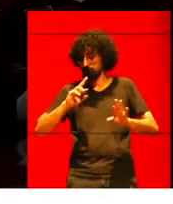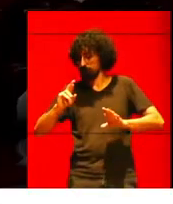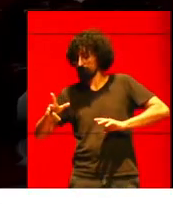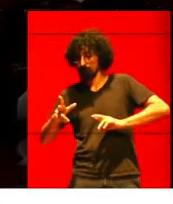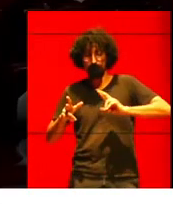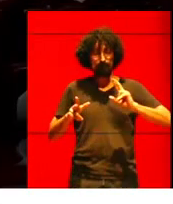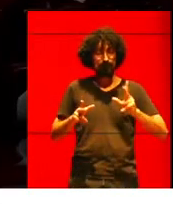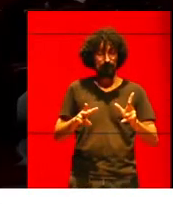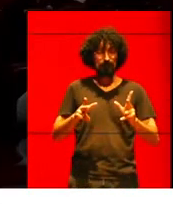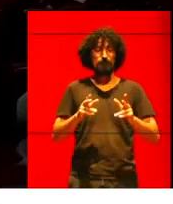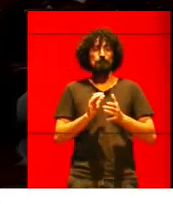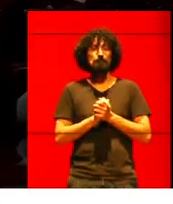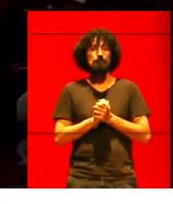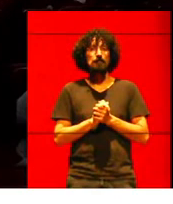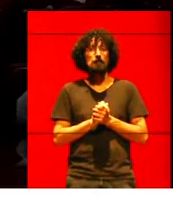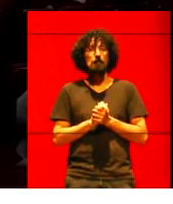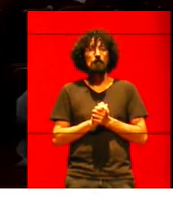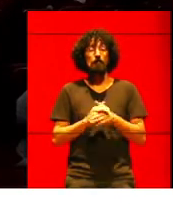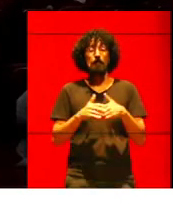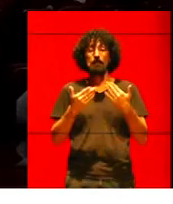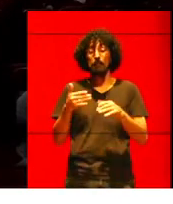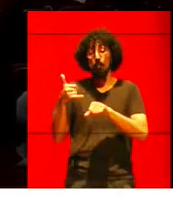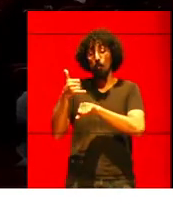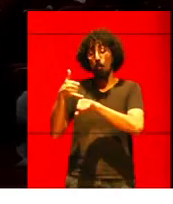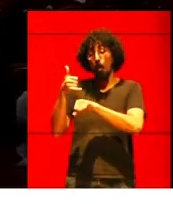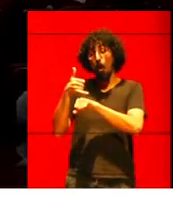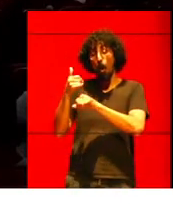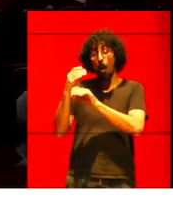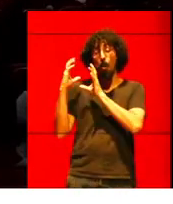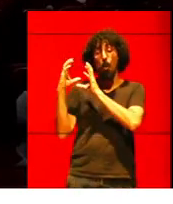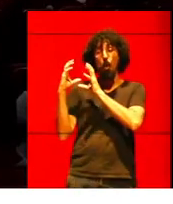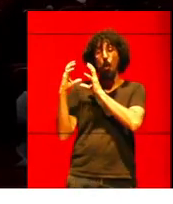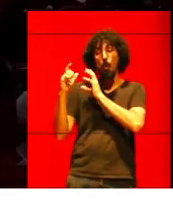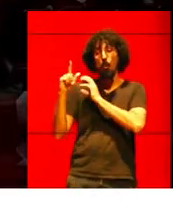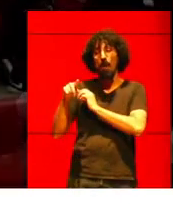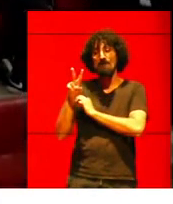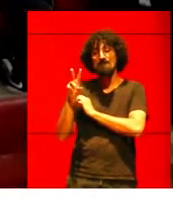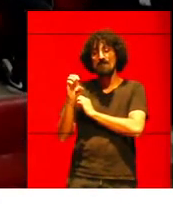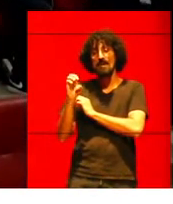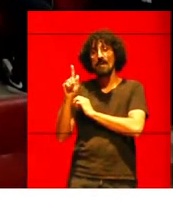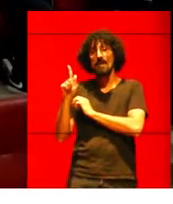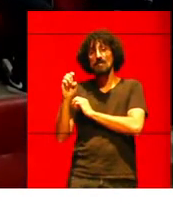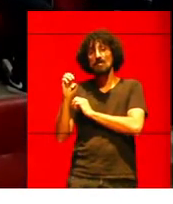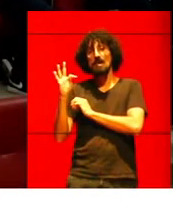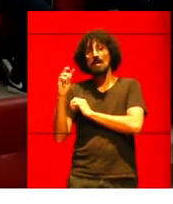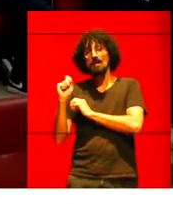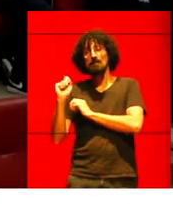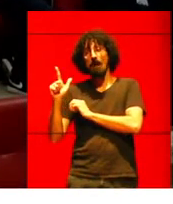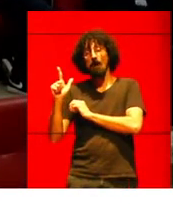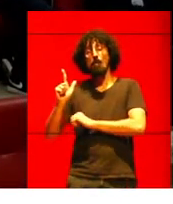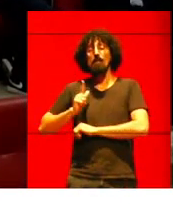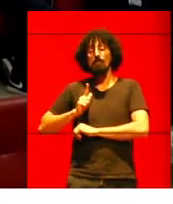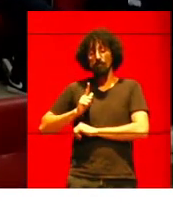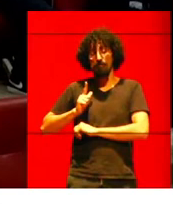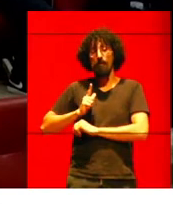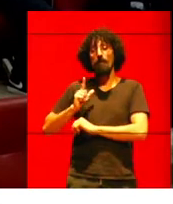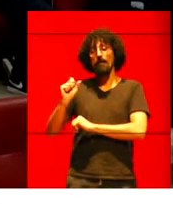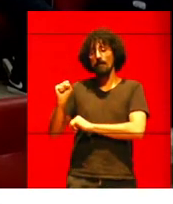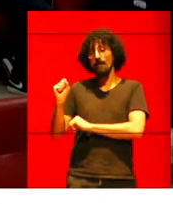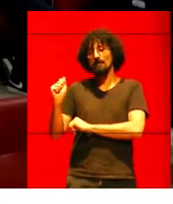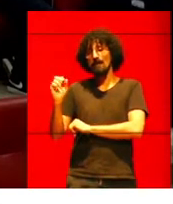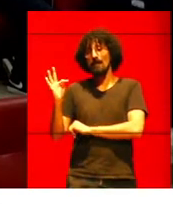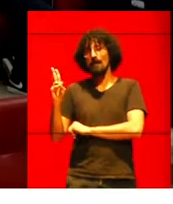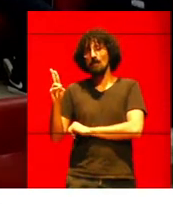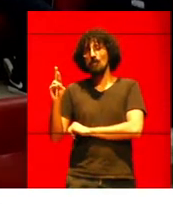líquidos, certo? Porém, o óleo de coco, que é um óleo vegetal, ele tem a cadeia carbônica saturada, uma cadeia